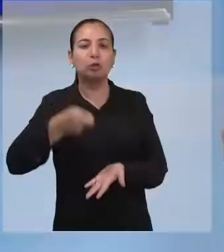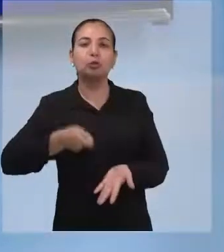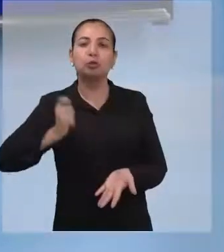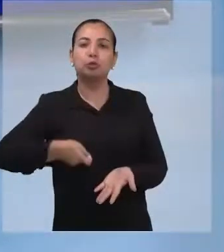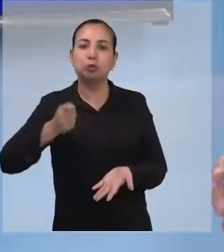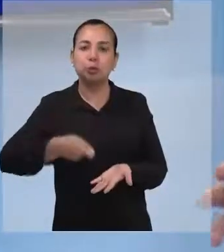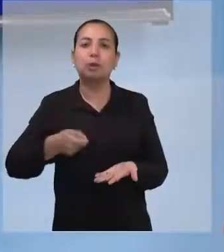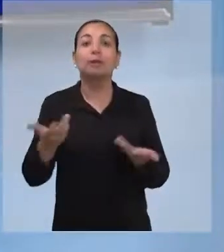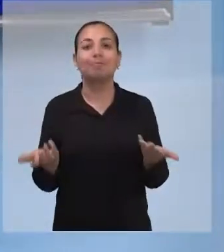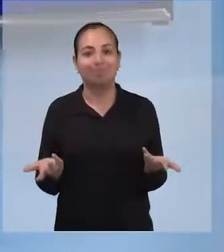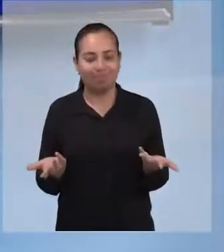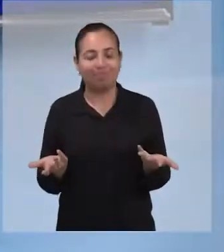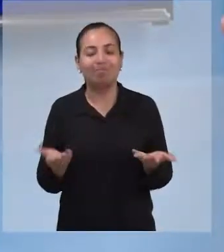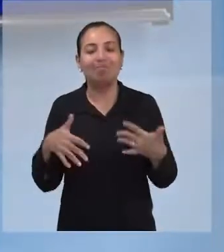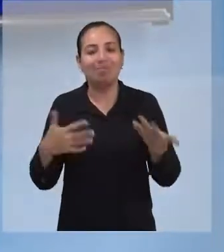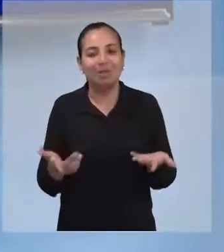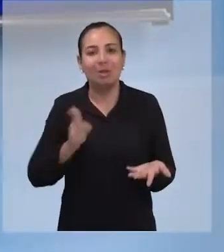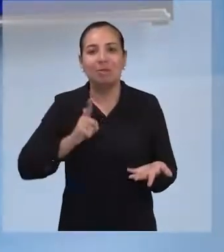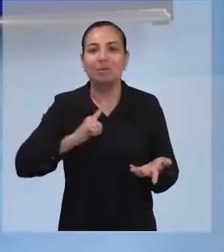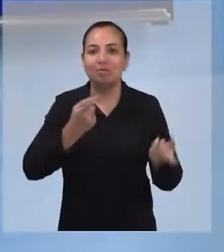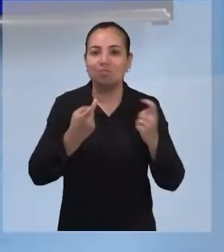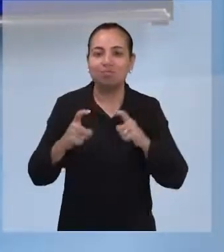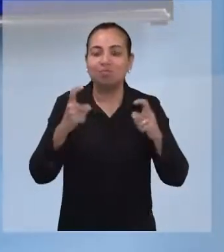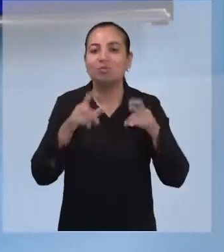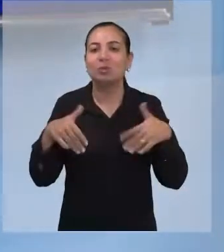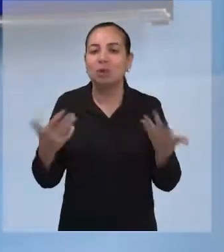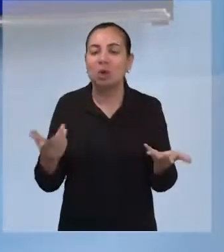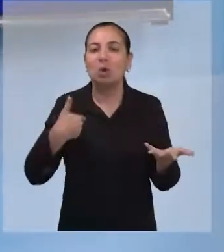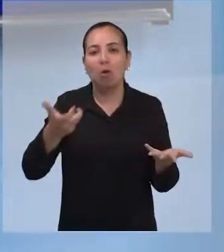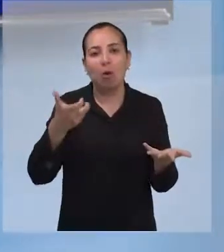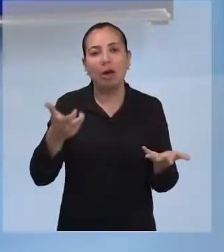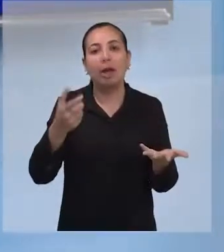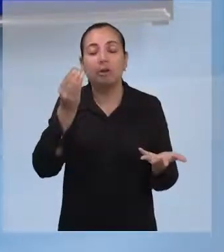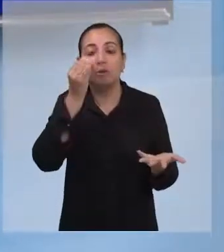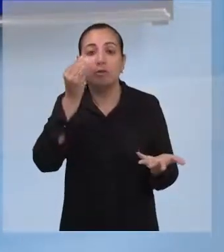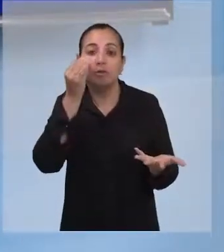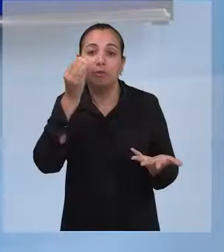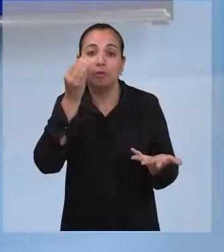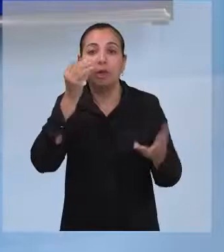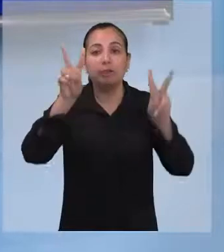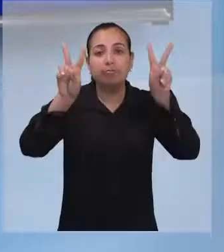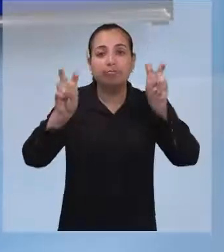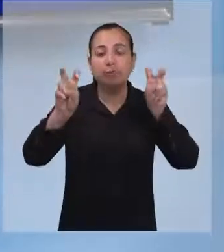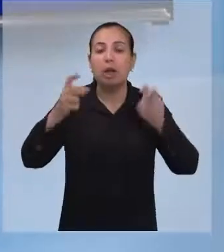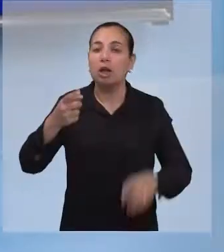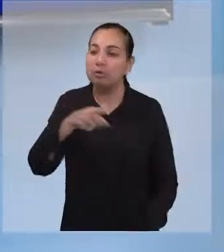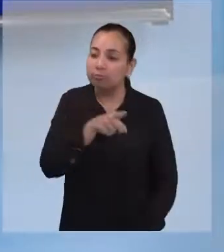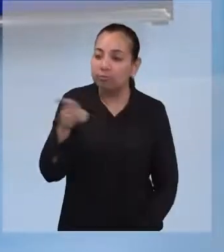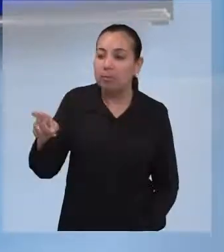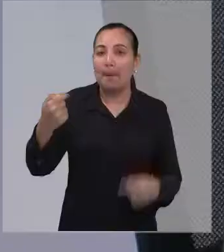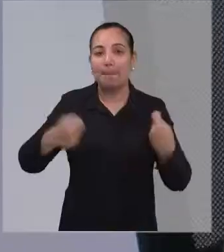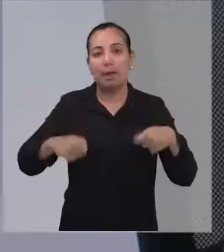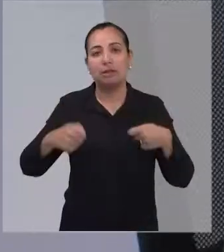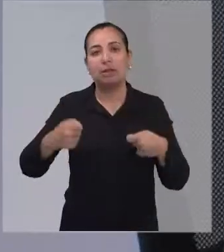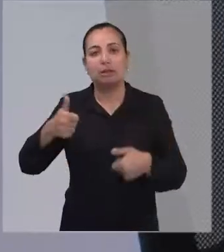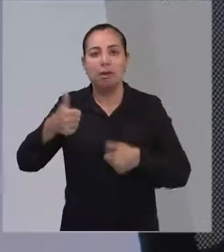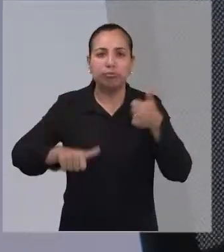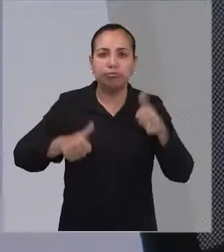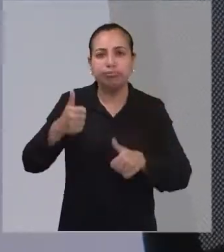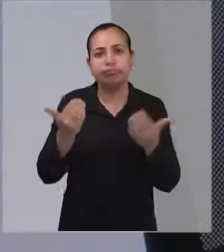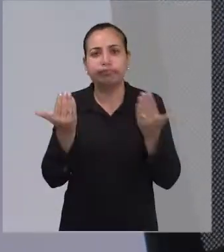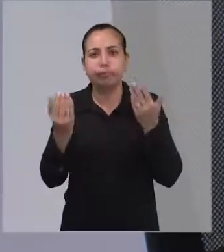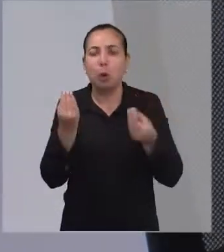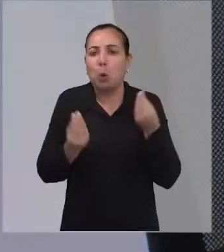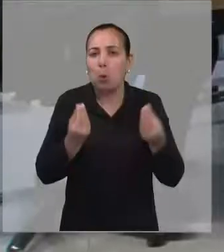né? Isso acendeu toda uma discussão e eu quero exatamente colocar esse assunto para a análise dos senhores e queria